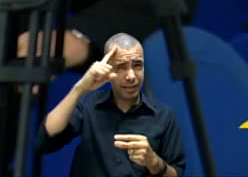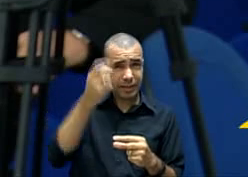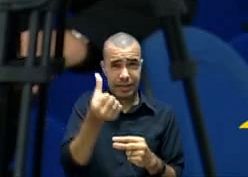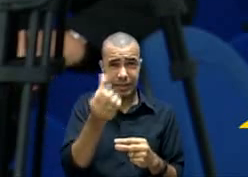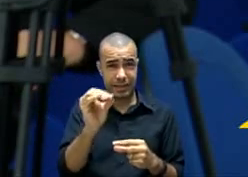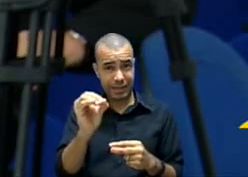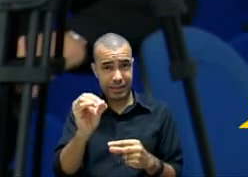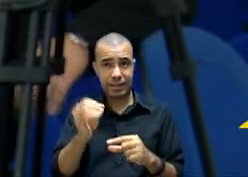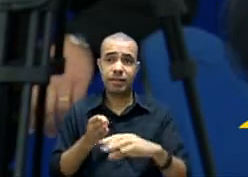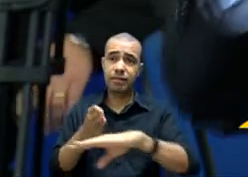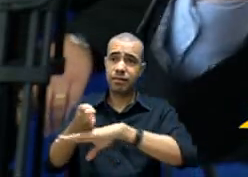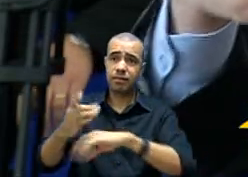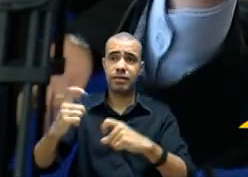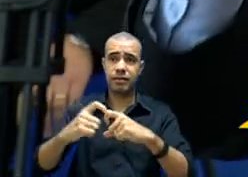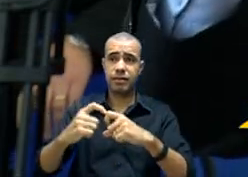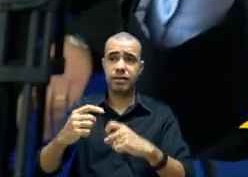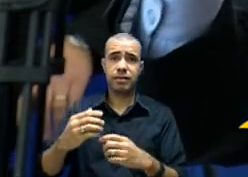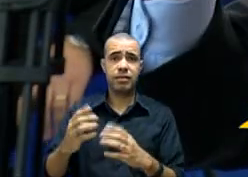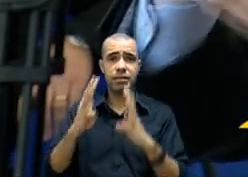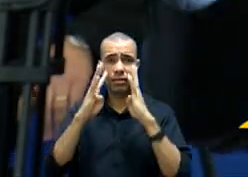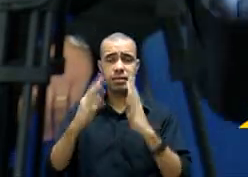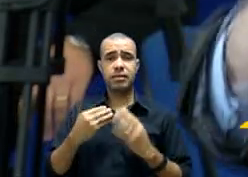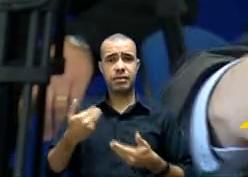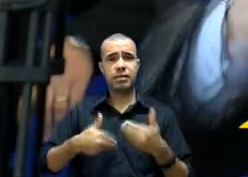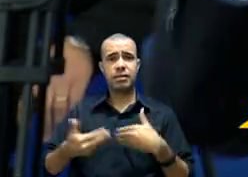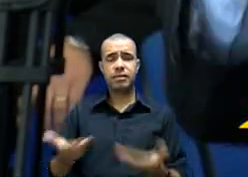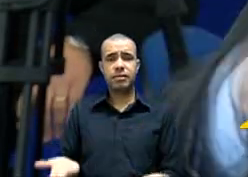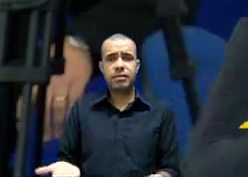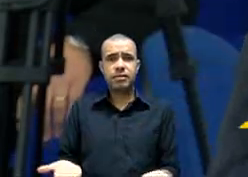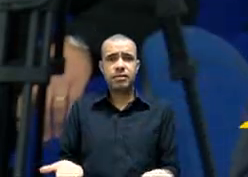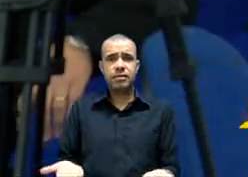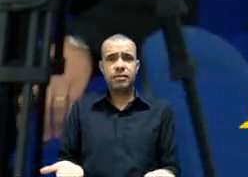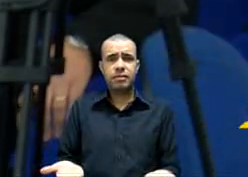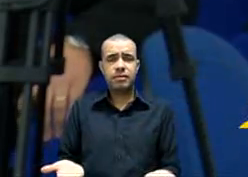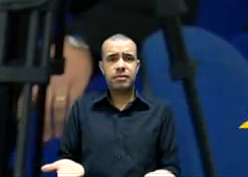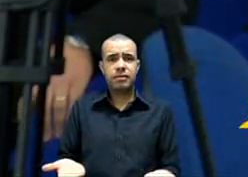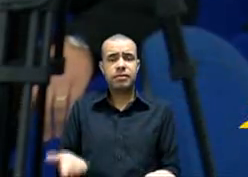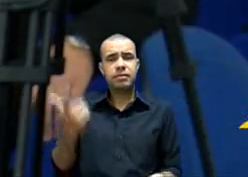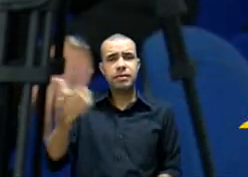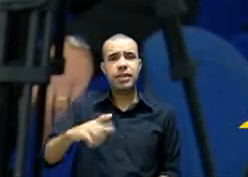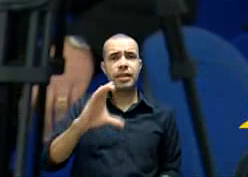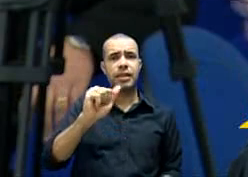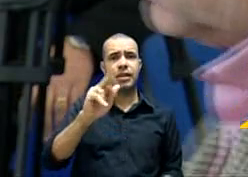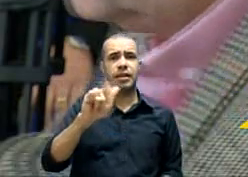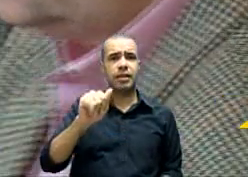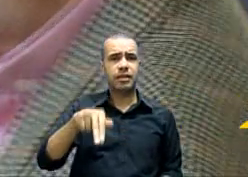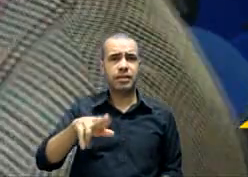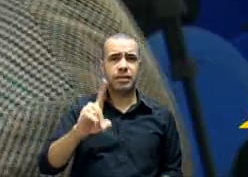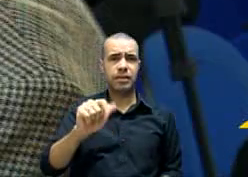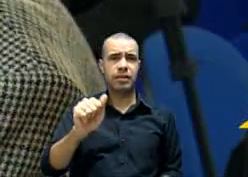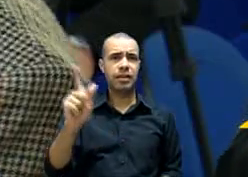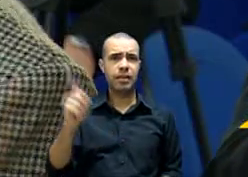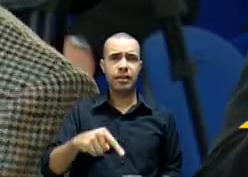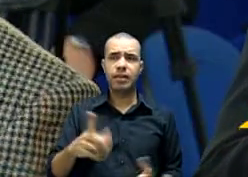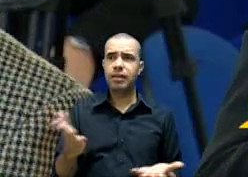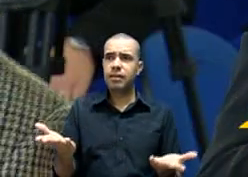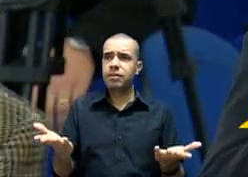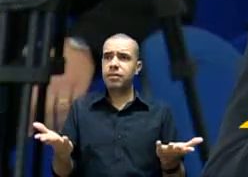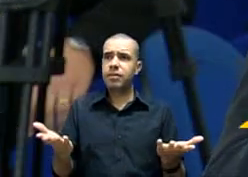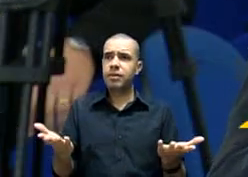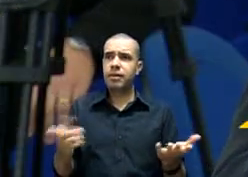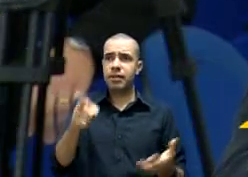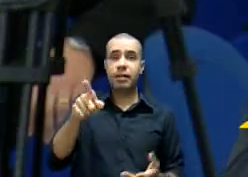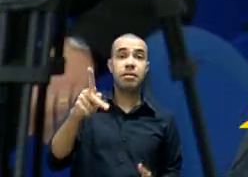no Carandá, eu vi que Vossa Excelência está comemorando a previsão, a possibilidade de virar o PA 24 horas lá. Tem que virar,